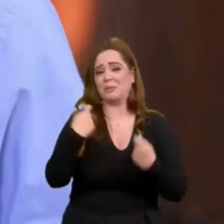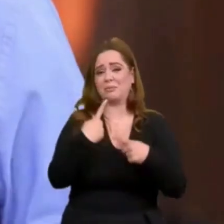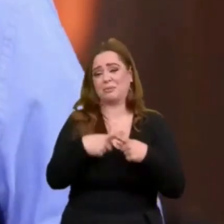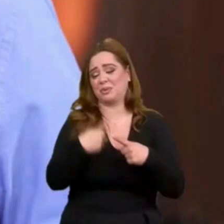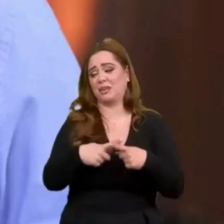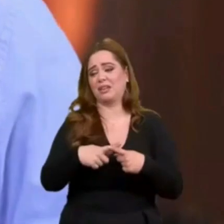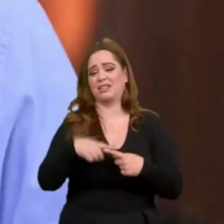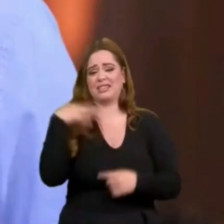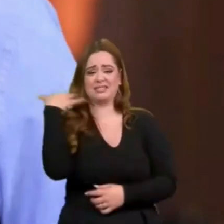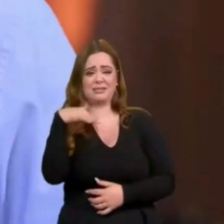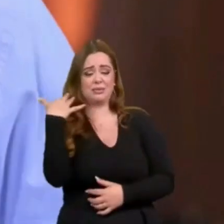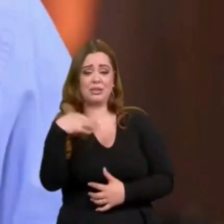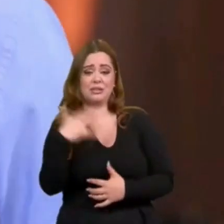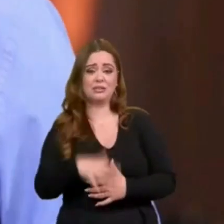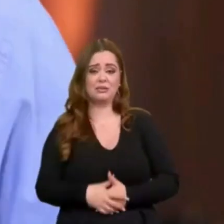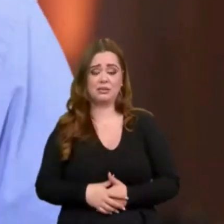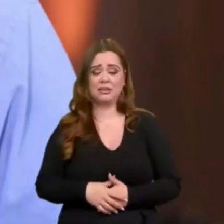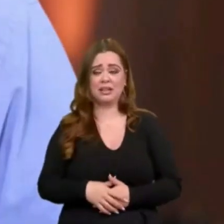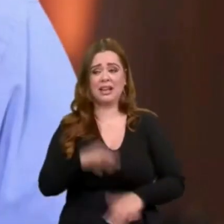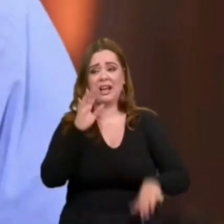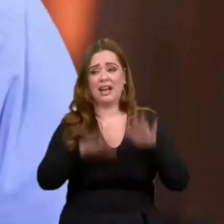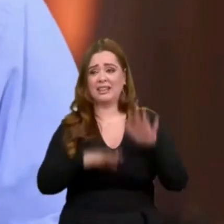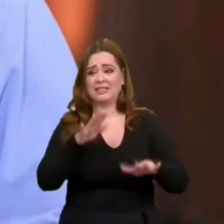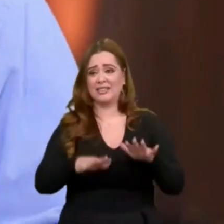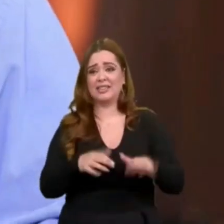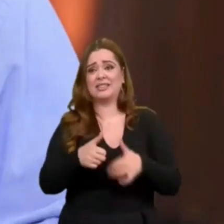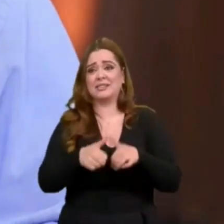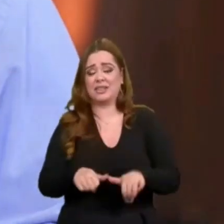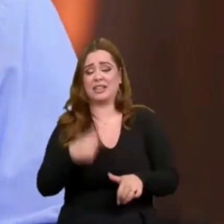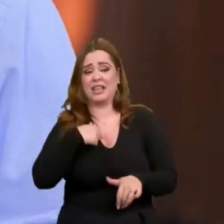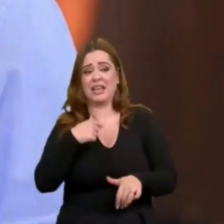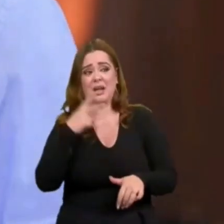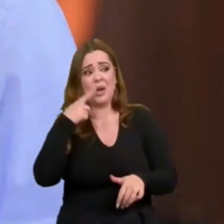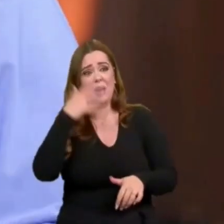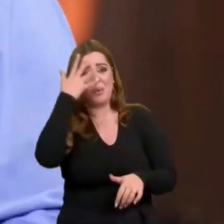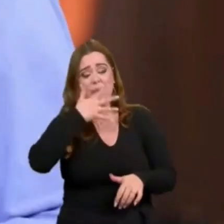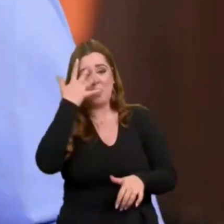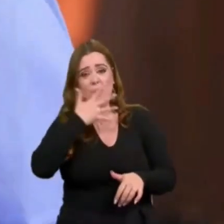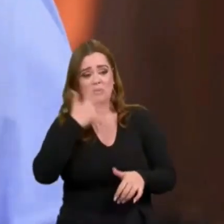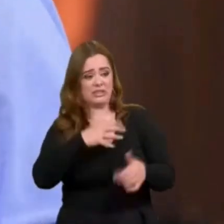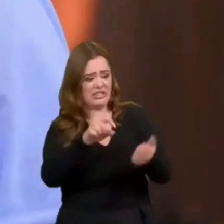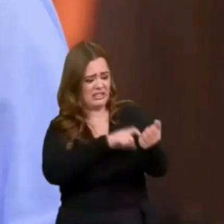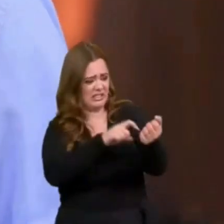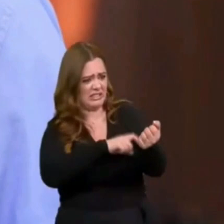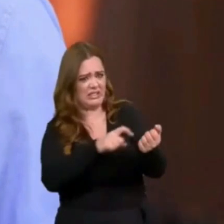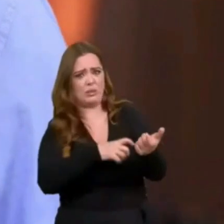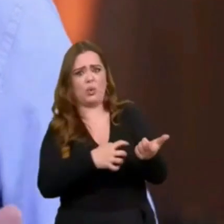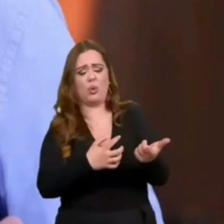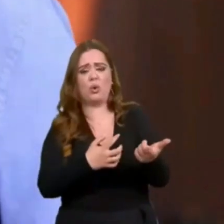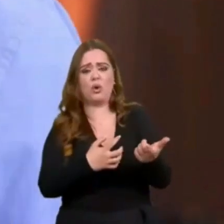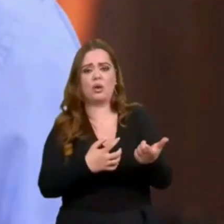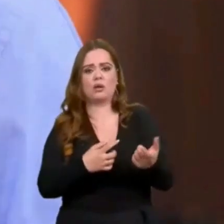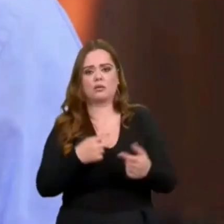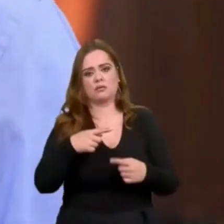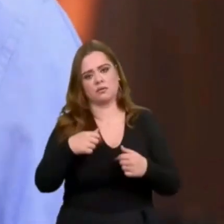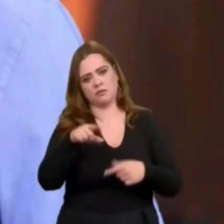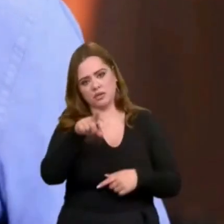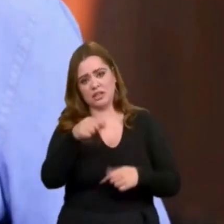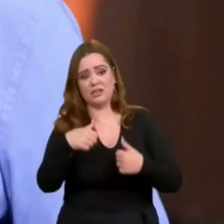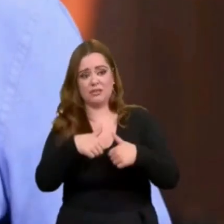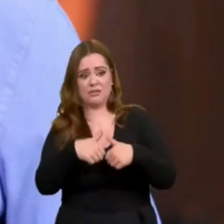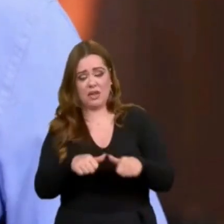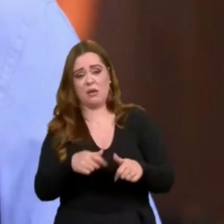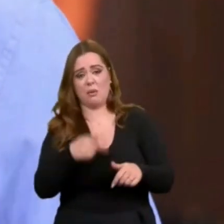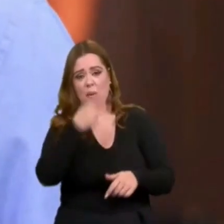visível no meu rosto que eu estou irritado, que eu estou nervoso. E aí você vai ficando uma pessoa incômoda, você vai ficando uma pessoa chata, você vai ficando uma